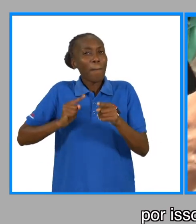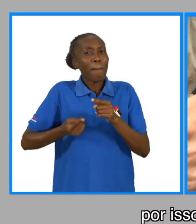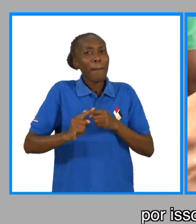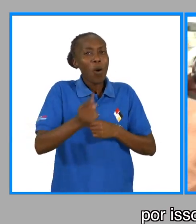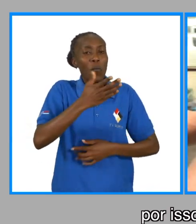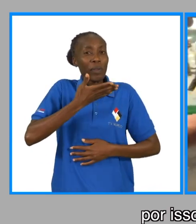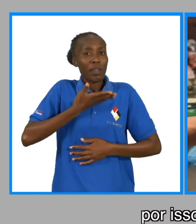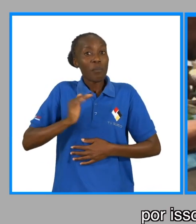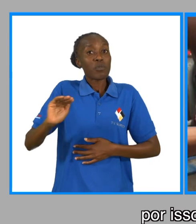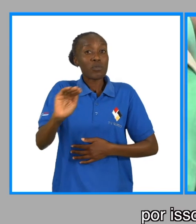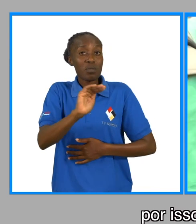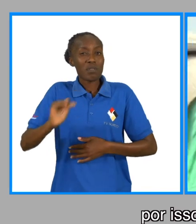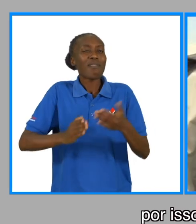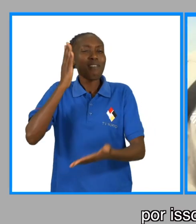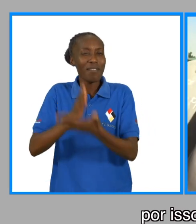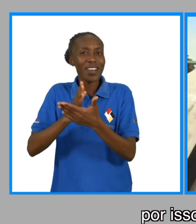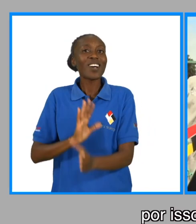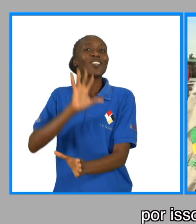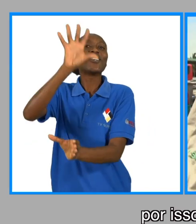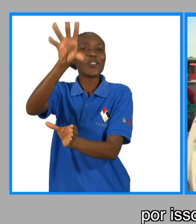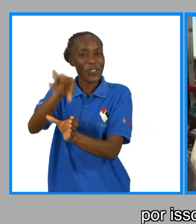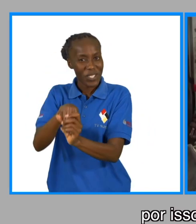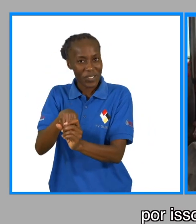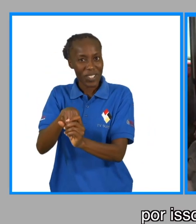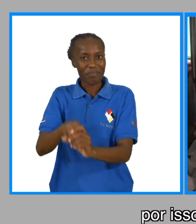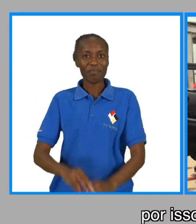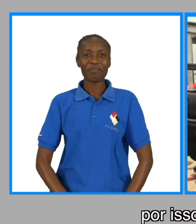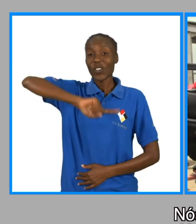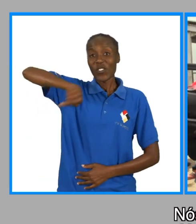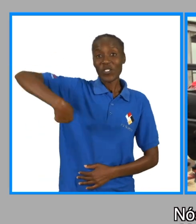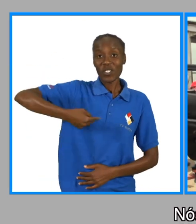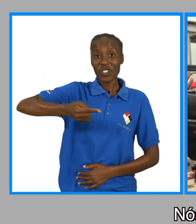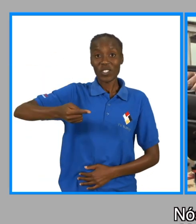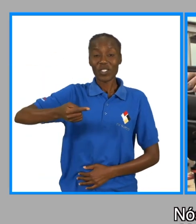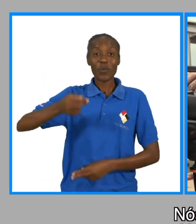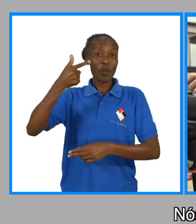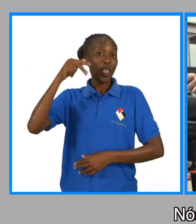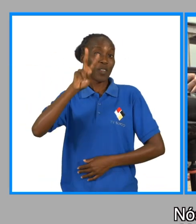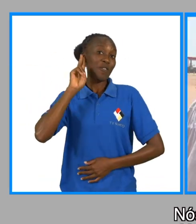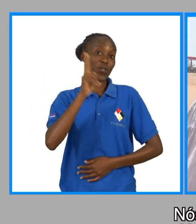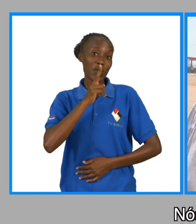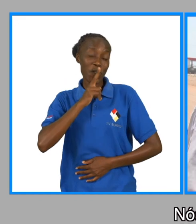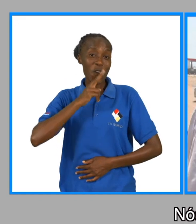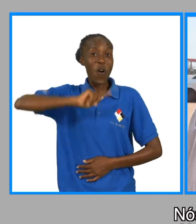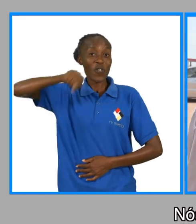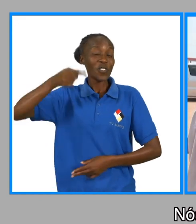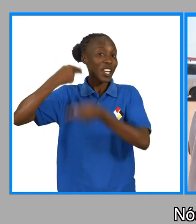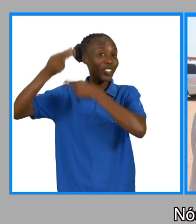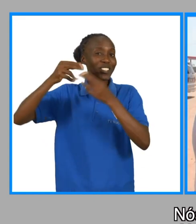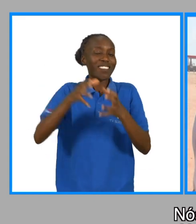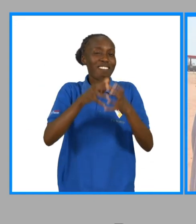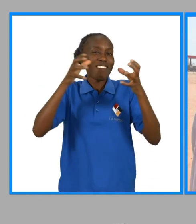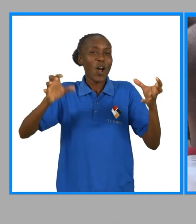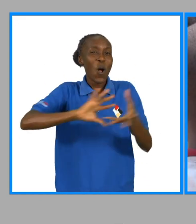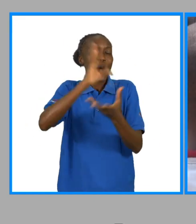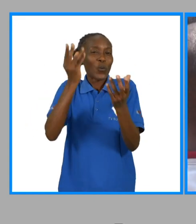longe. Queremos uma sociedade verdadeiramente inclusiva. Nós somos a TV Surdo. Nossa história é